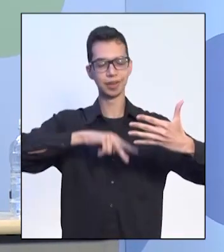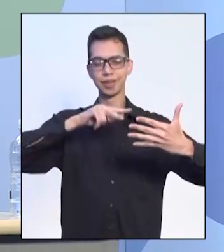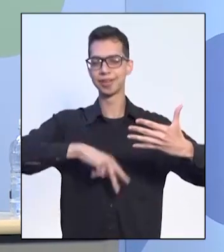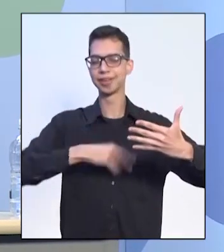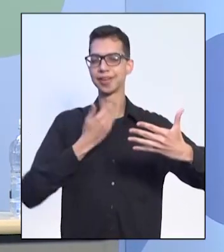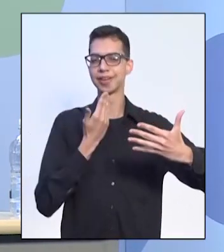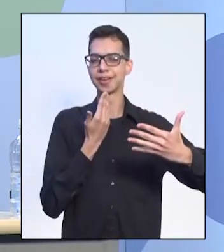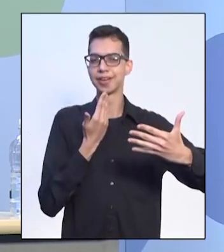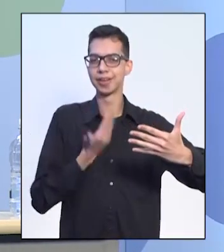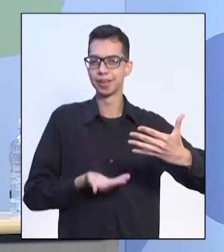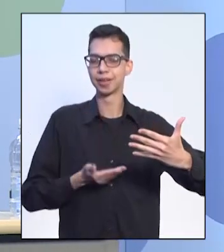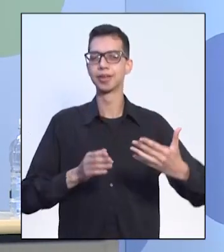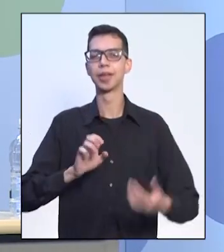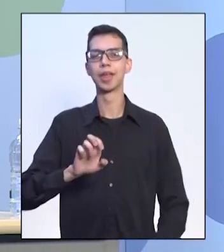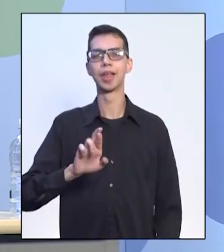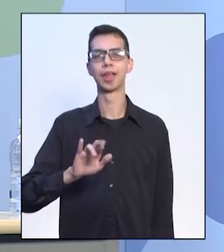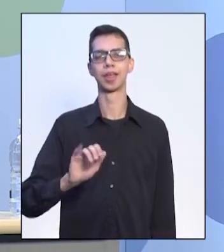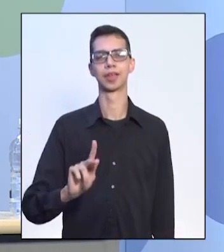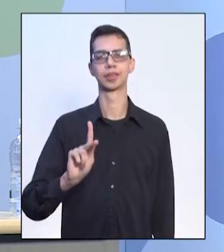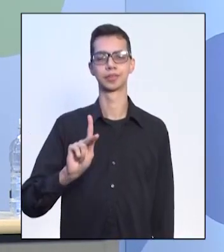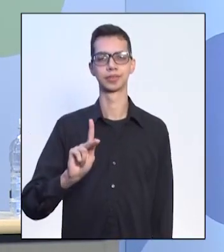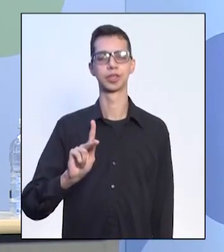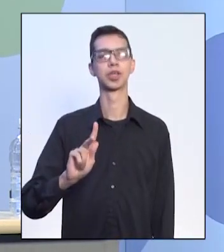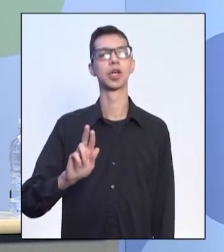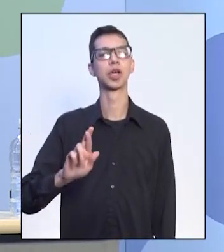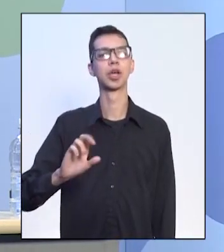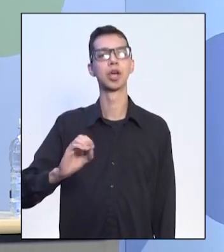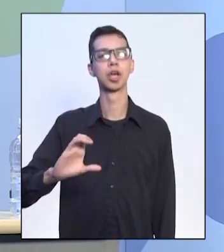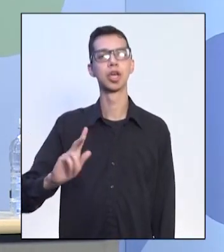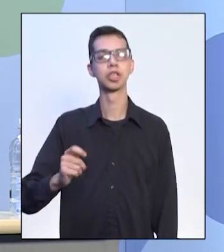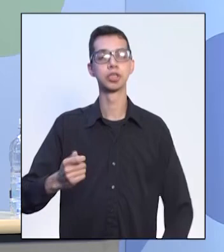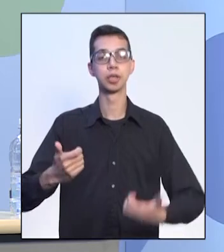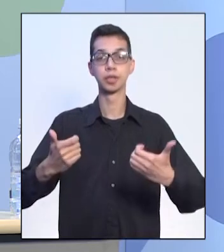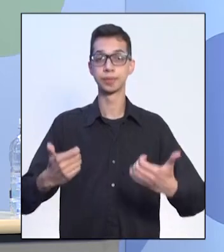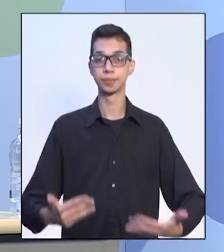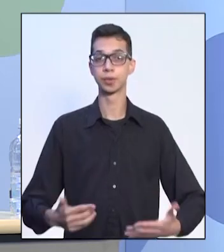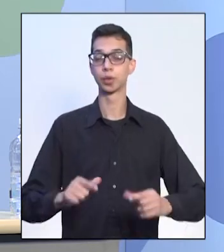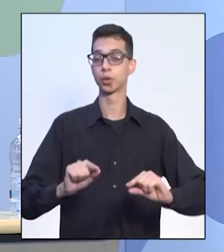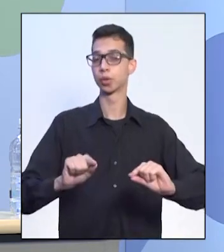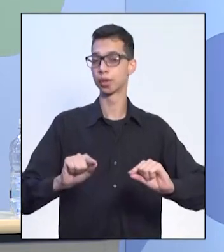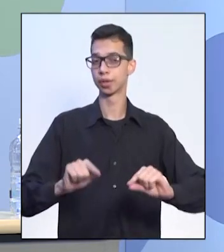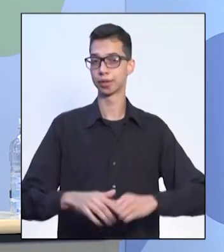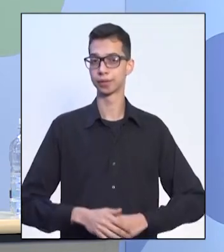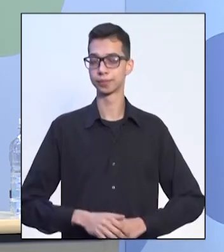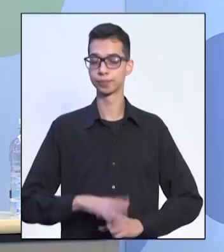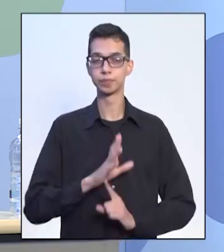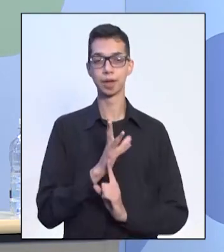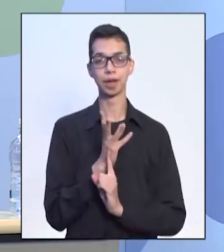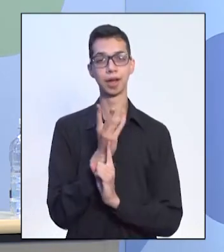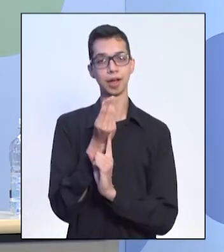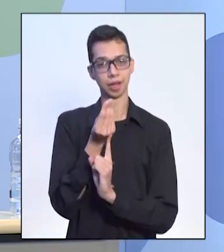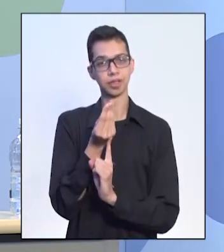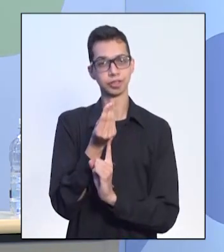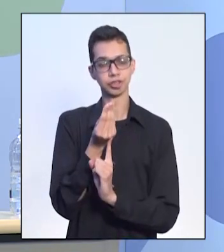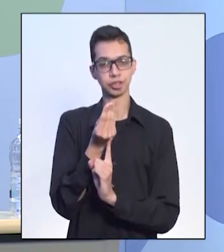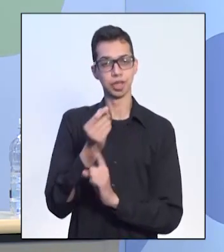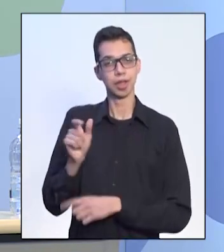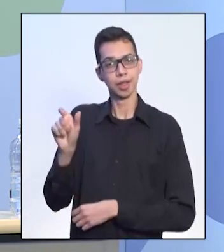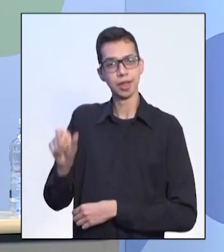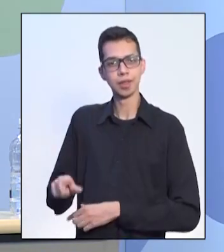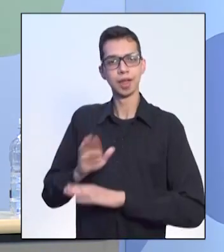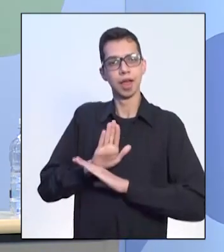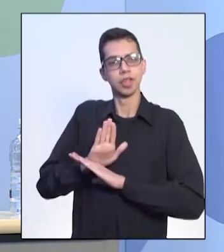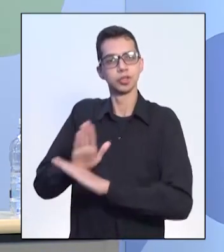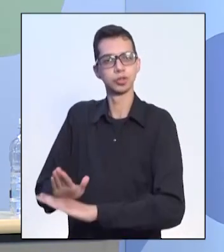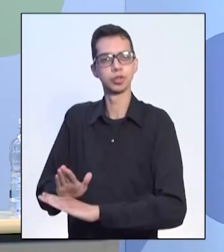O Eric Rocha, ele fala que, de forma geral, as artes o ajudam no momento de expressar